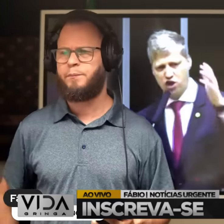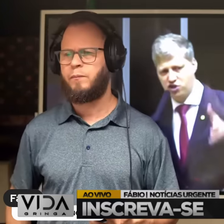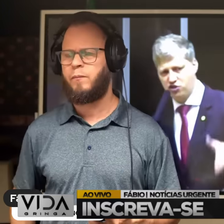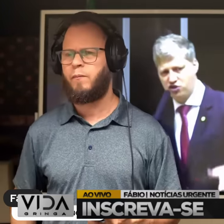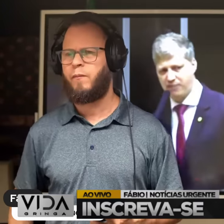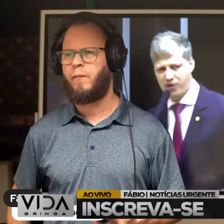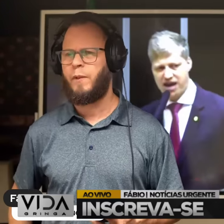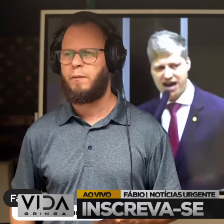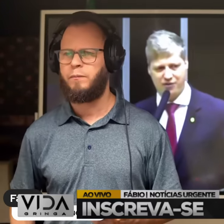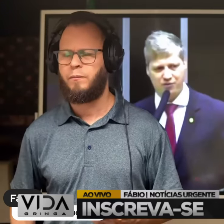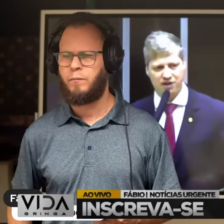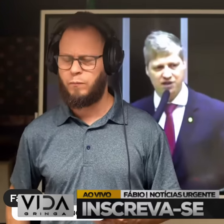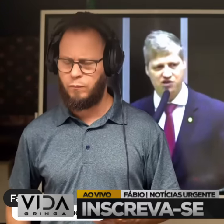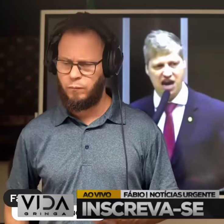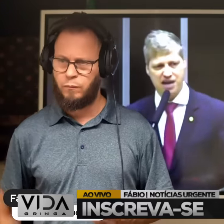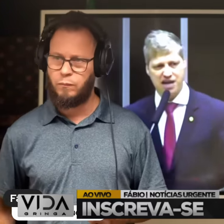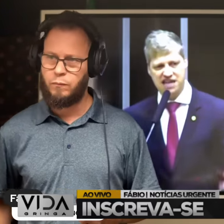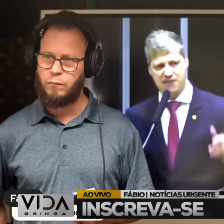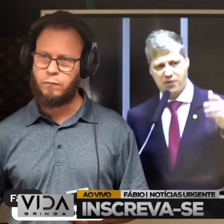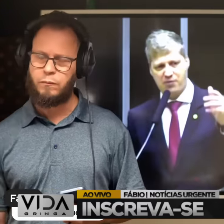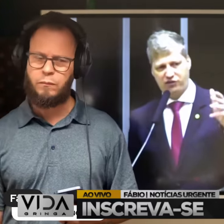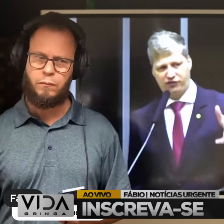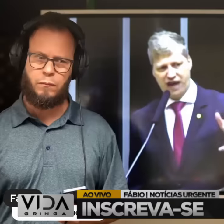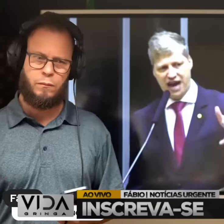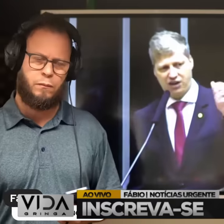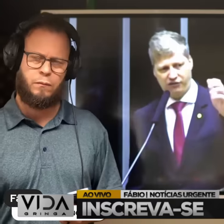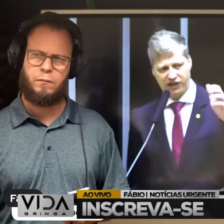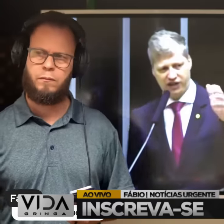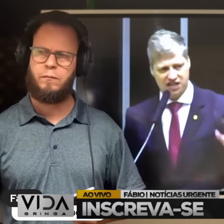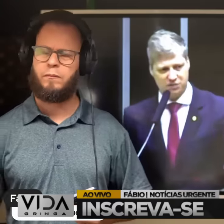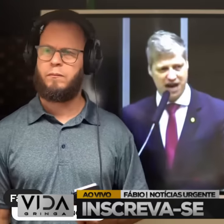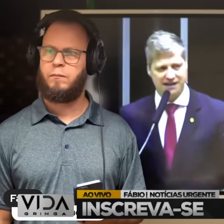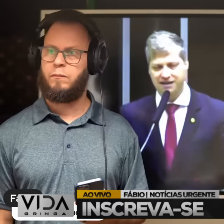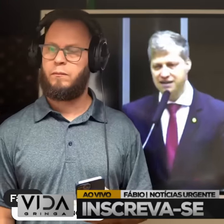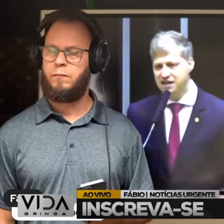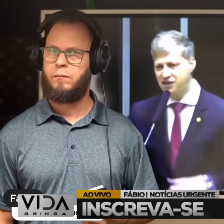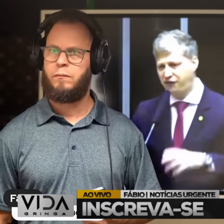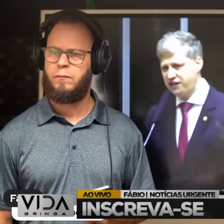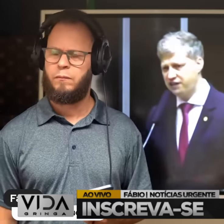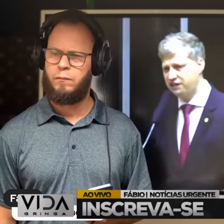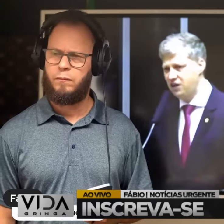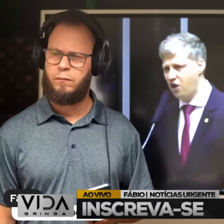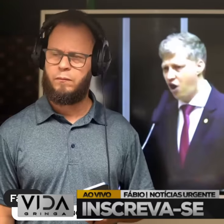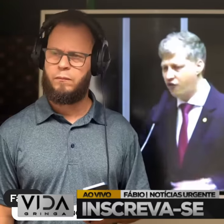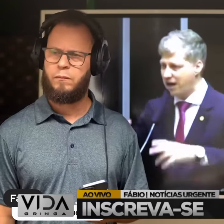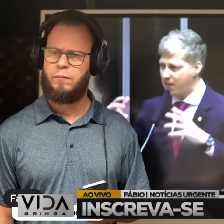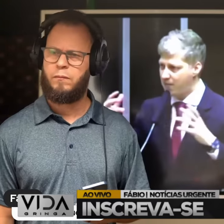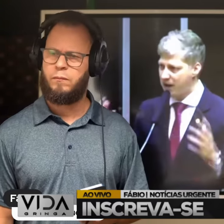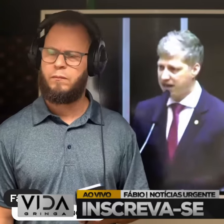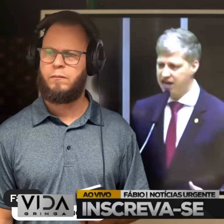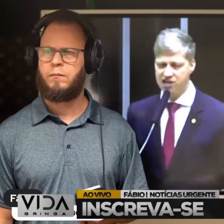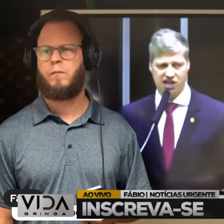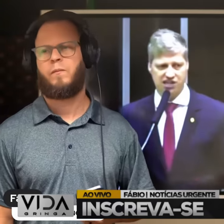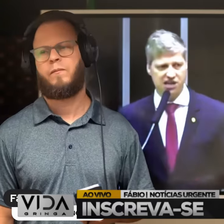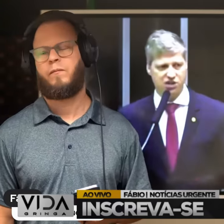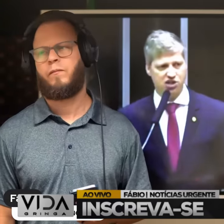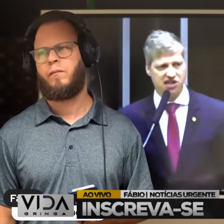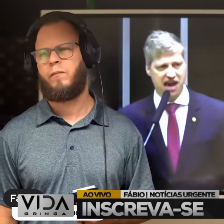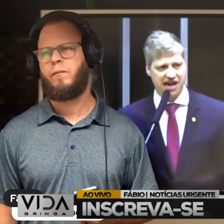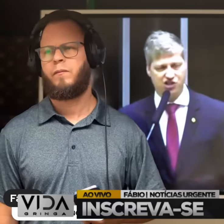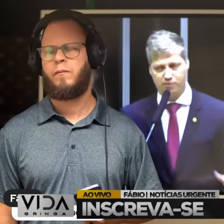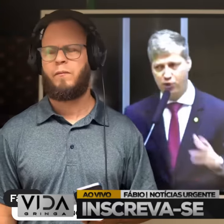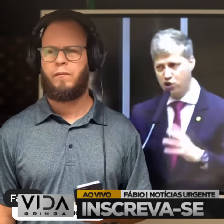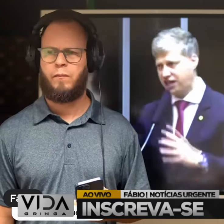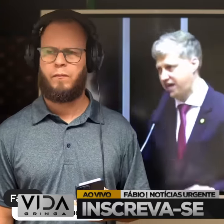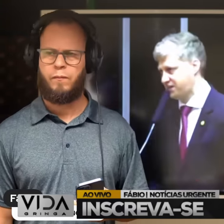lá. Outros que nos apoiaram, já há mais tempo, Alberto Fraga, Fredo Gaspar, enfim, houve uma campanha grande nas redes